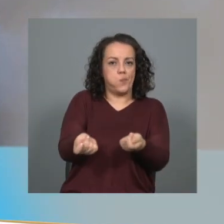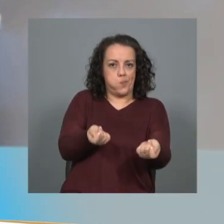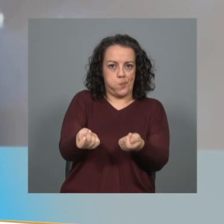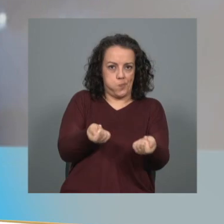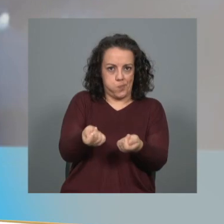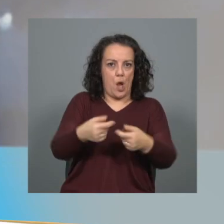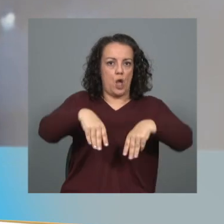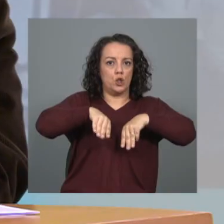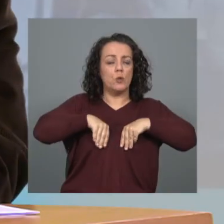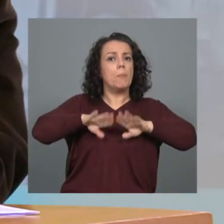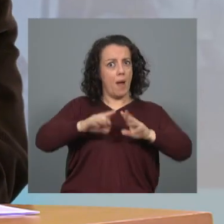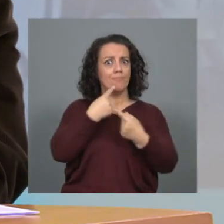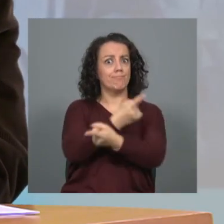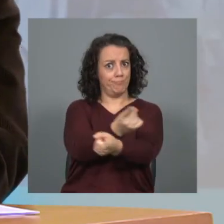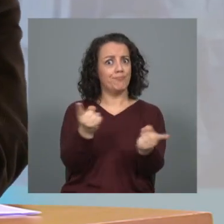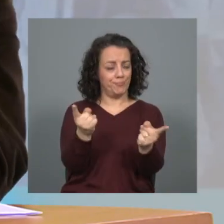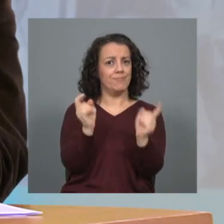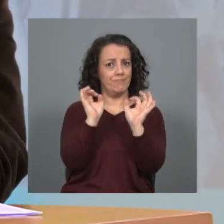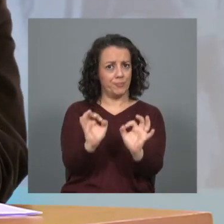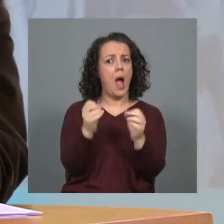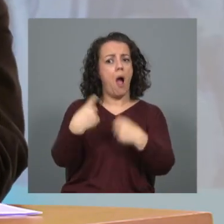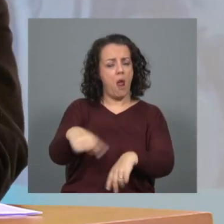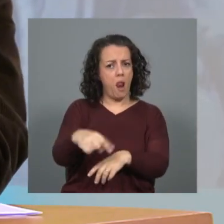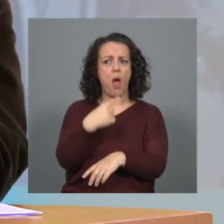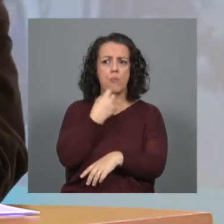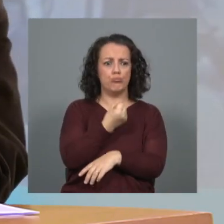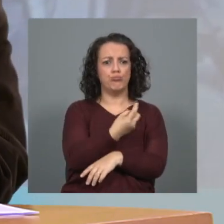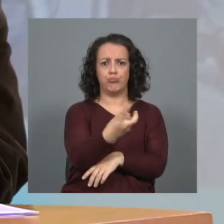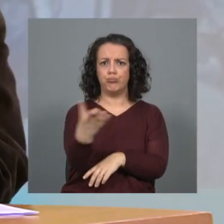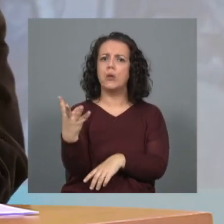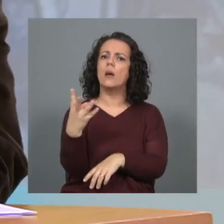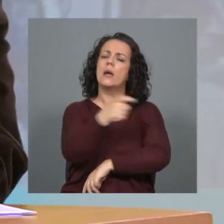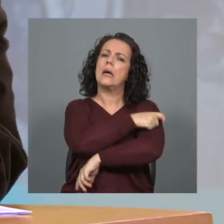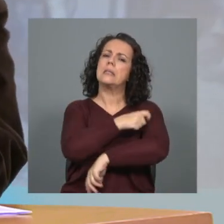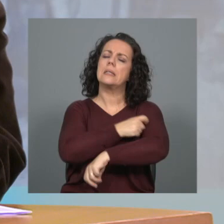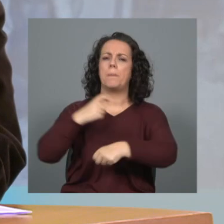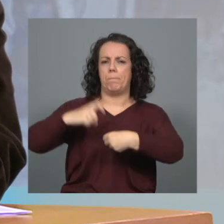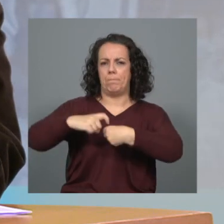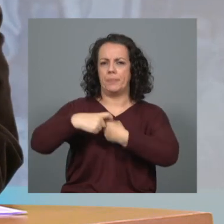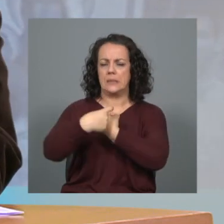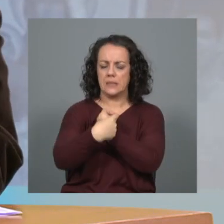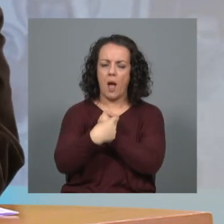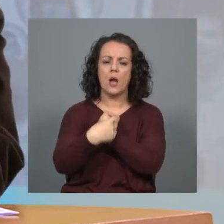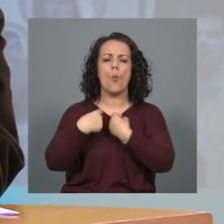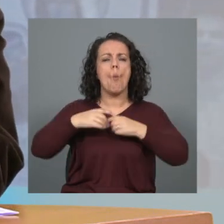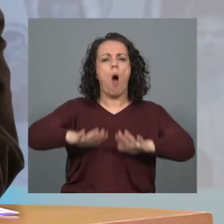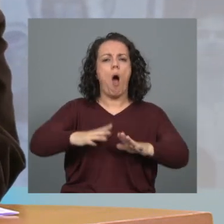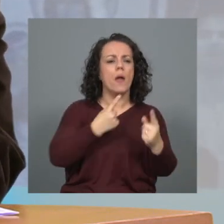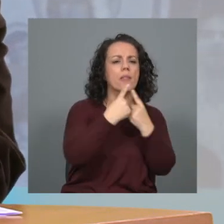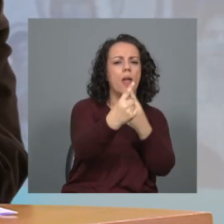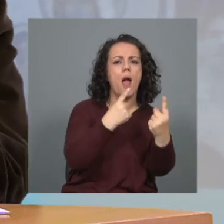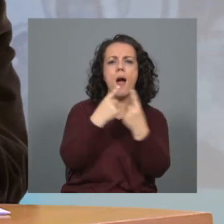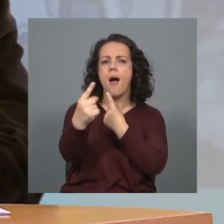com a alegria de podermos dizer que há um conjunto de entidades parceiras com as quais estamos em diálogo e